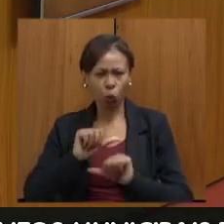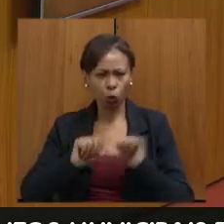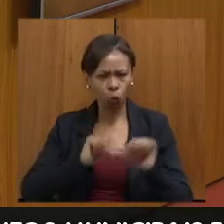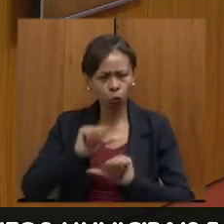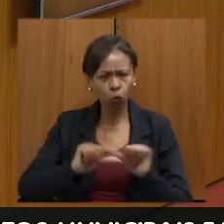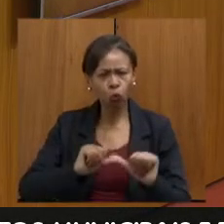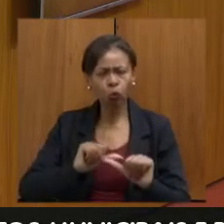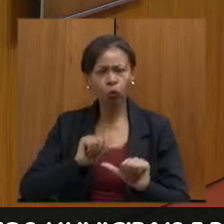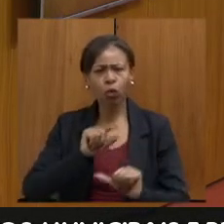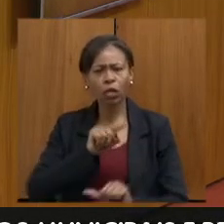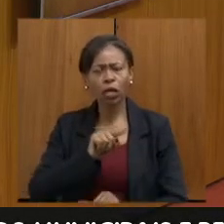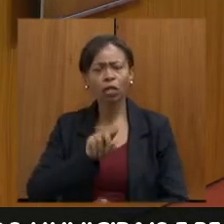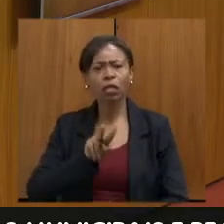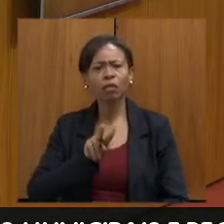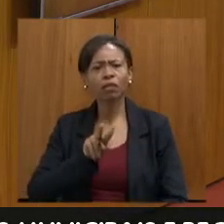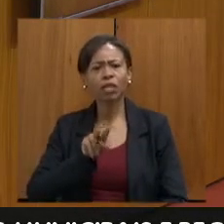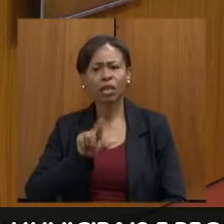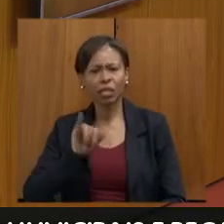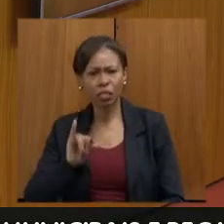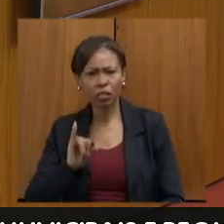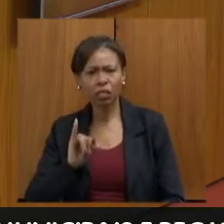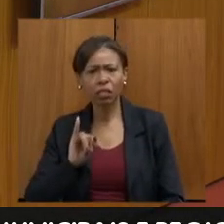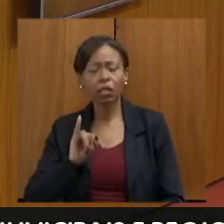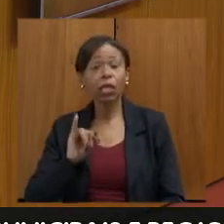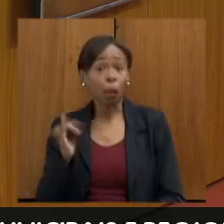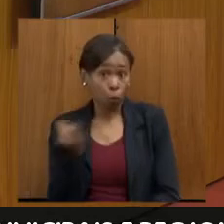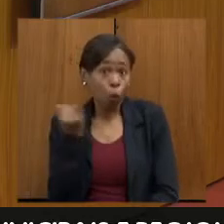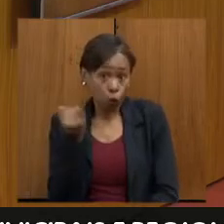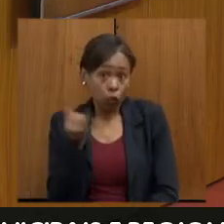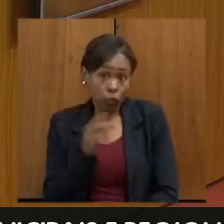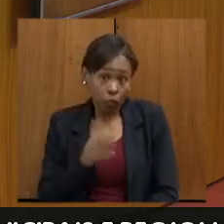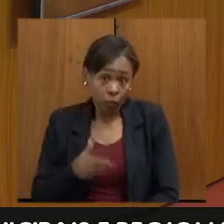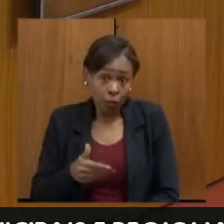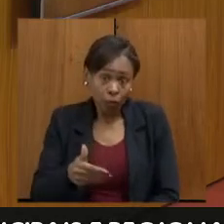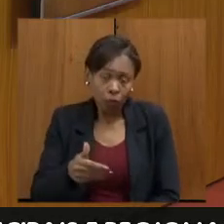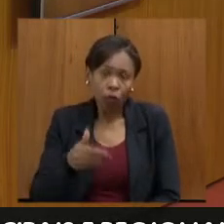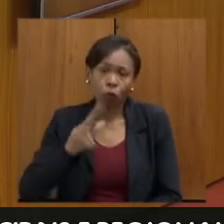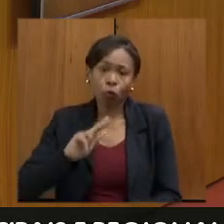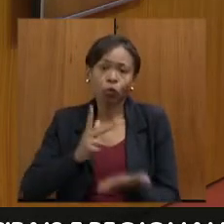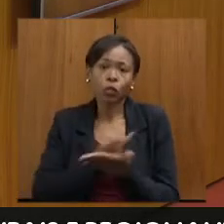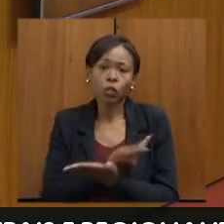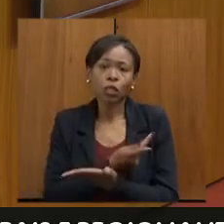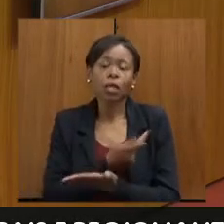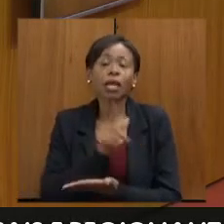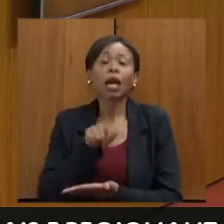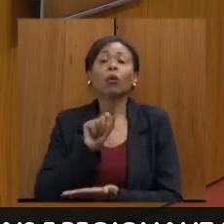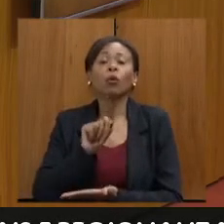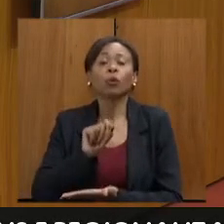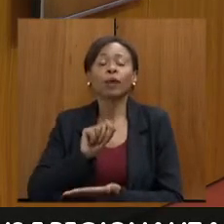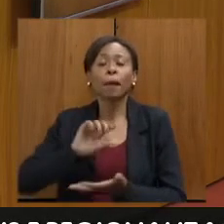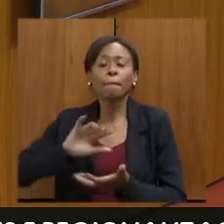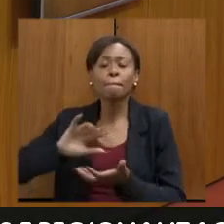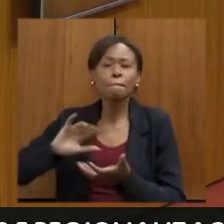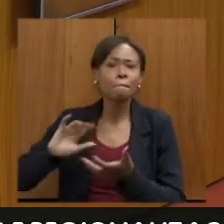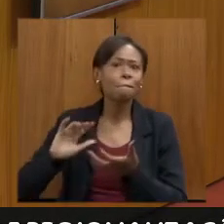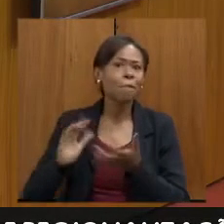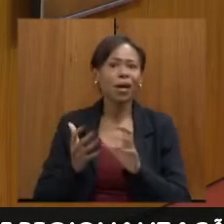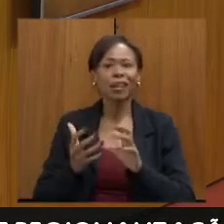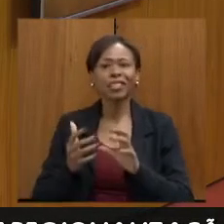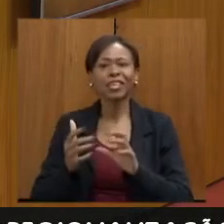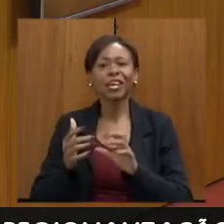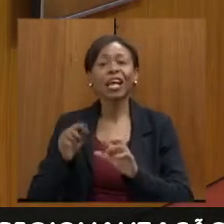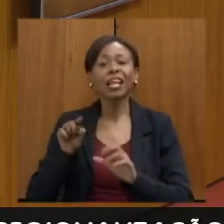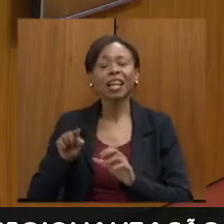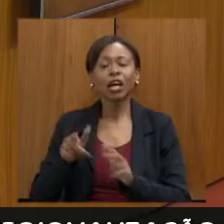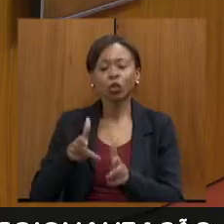uma das das coisas importantes do acontecer Deputado Roberto Andrade É recuperação do trecho